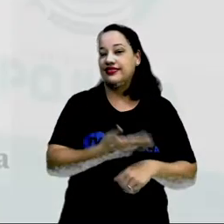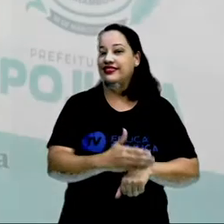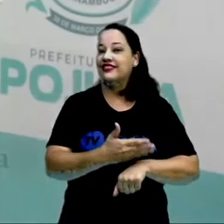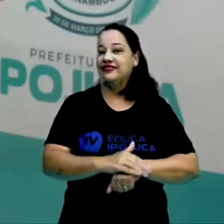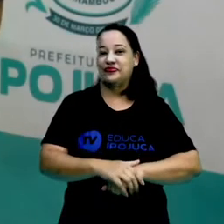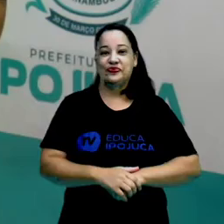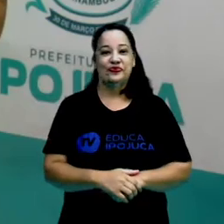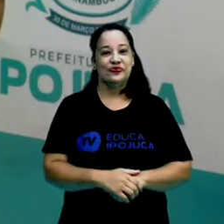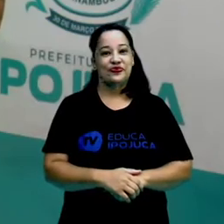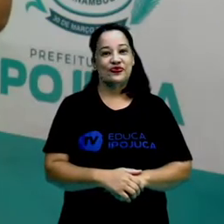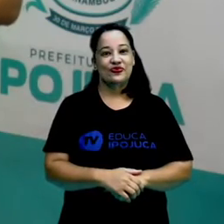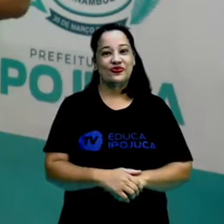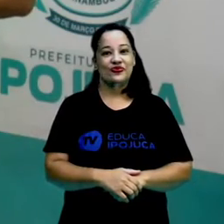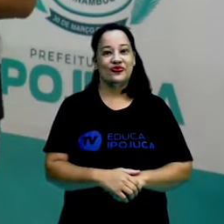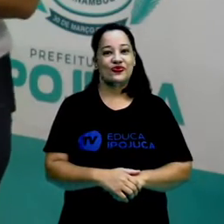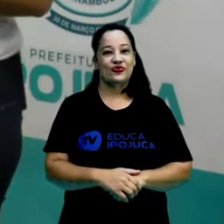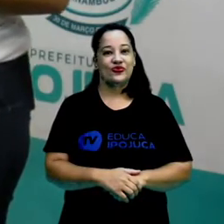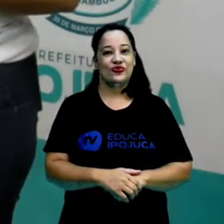praticar.